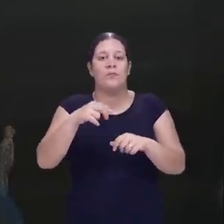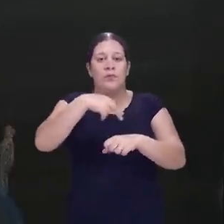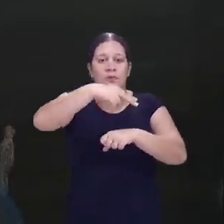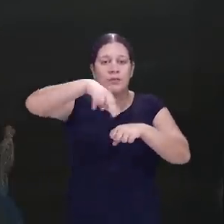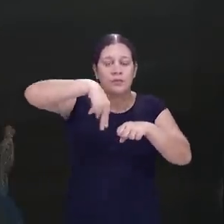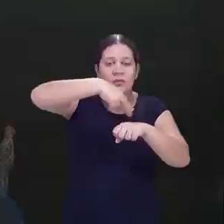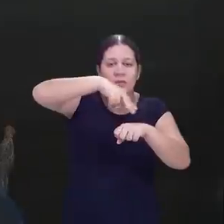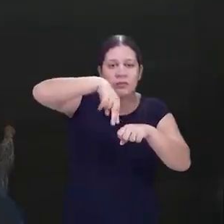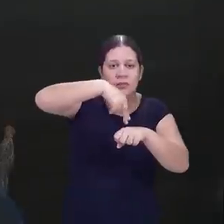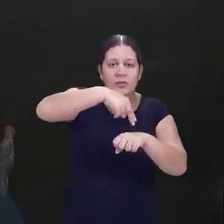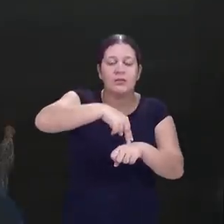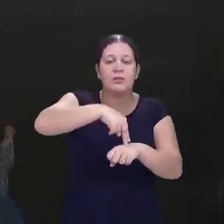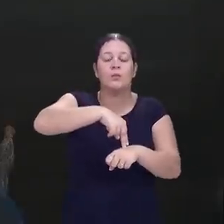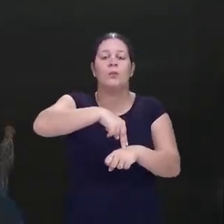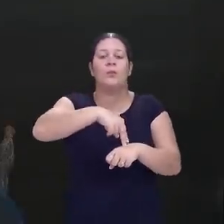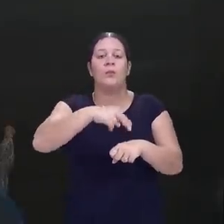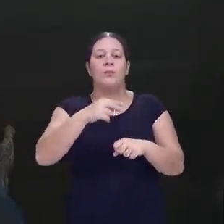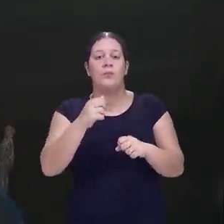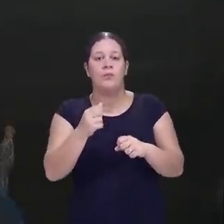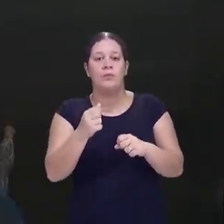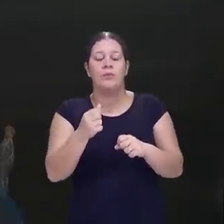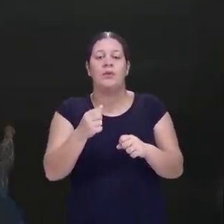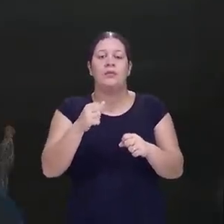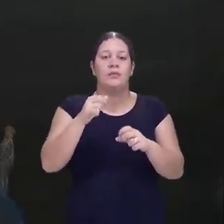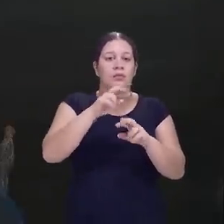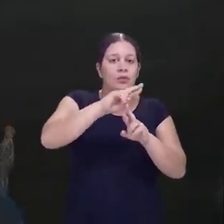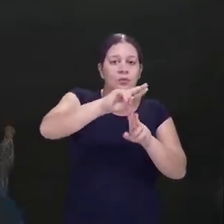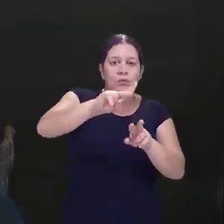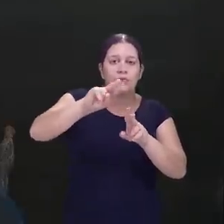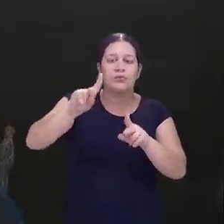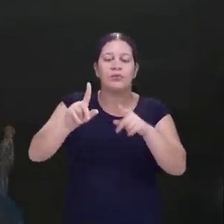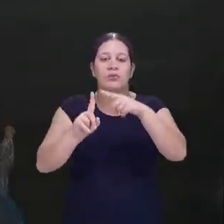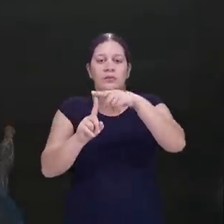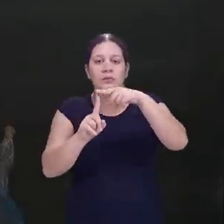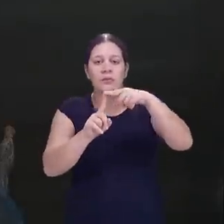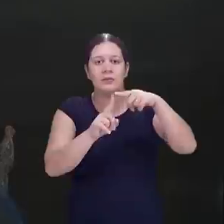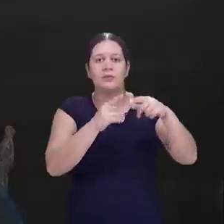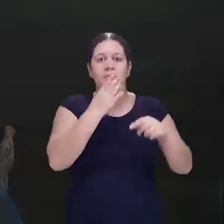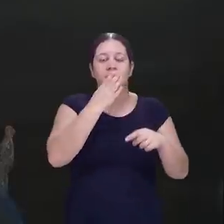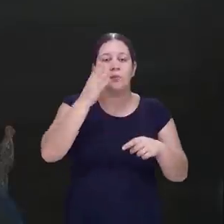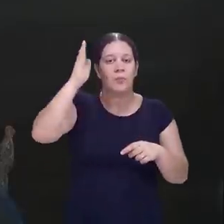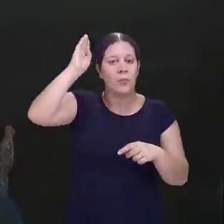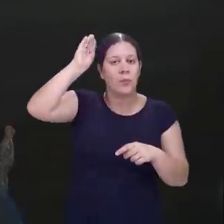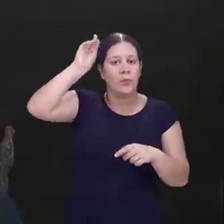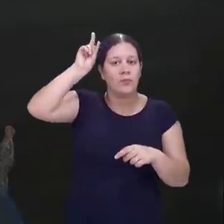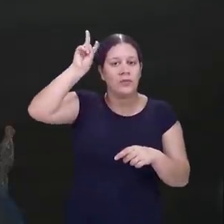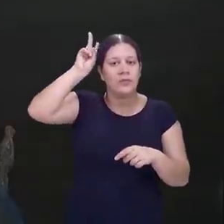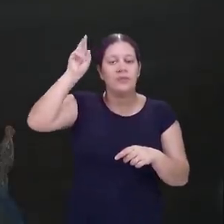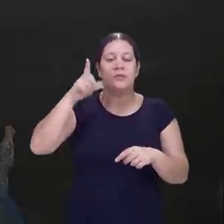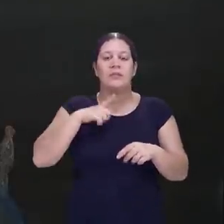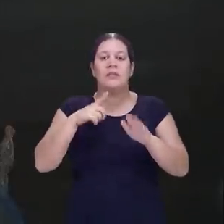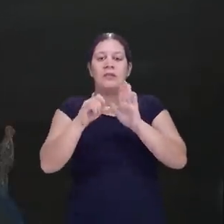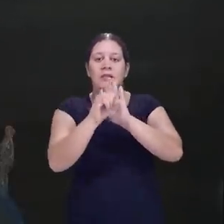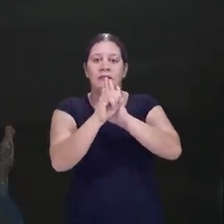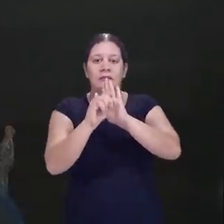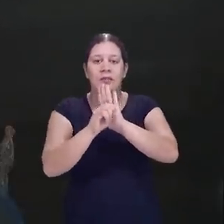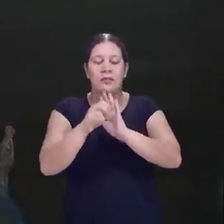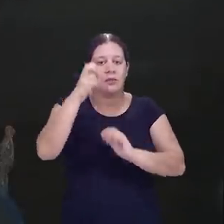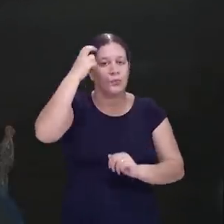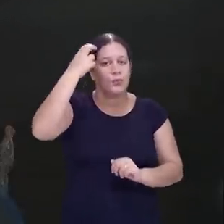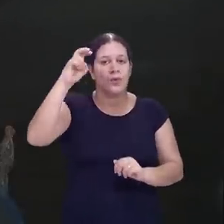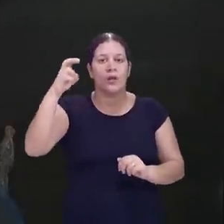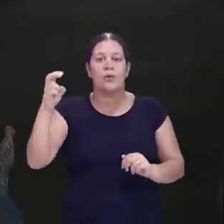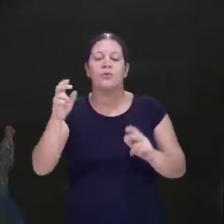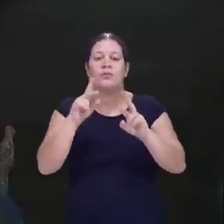uma nação Xingu, a nação Guarani, Tupi, todas elas têm